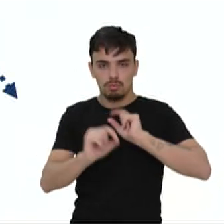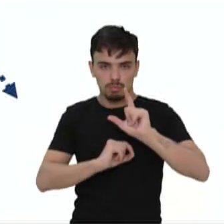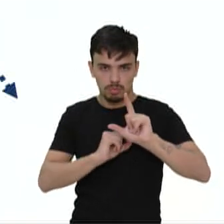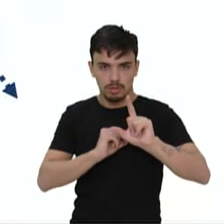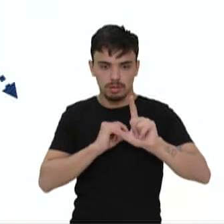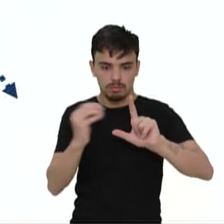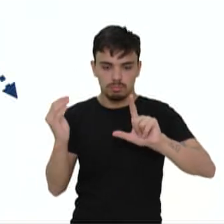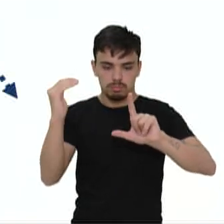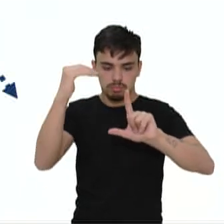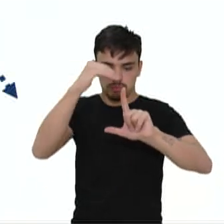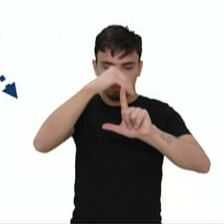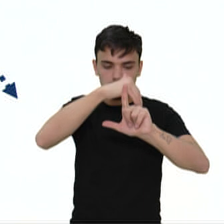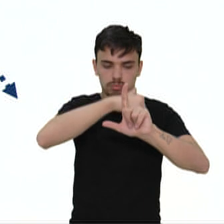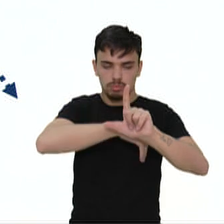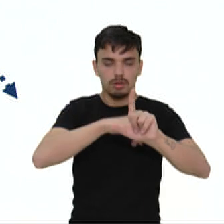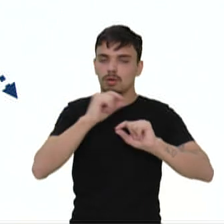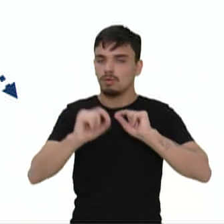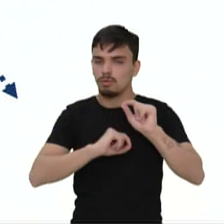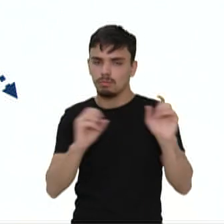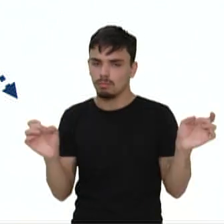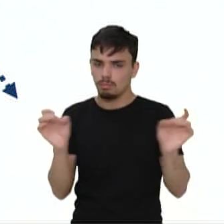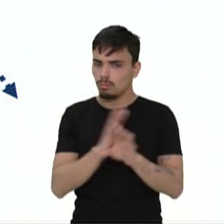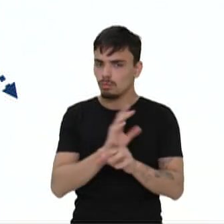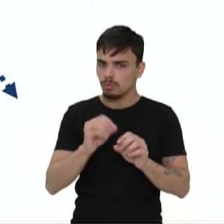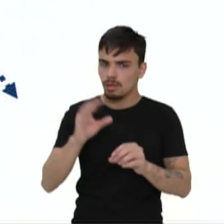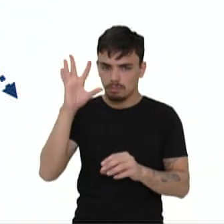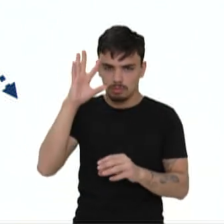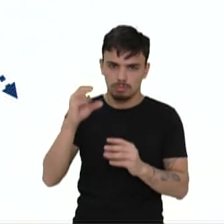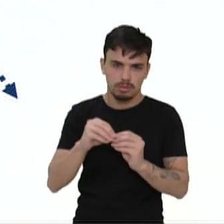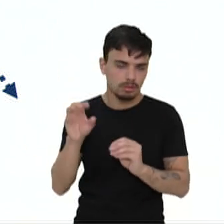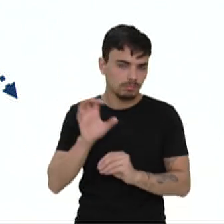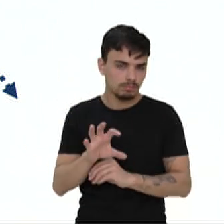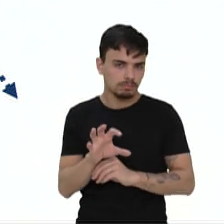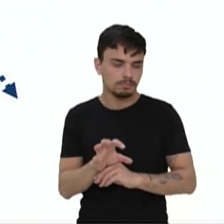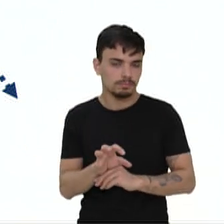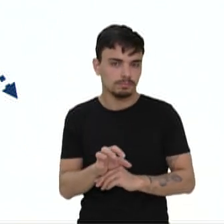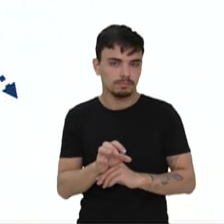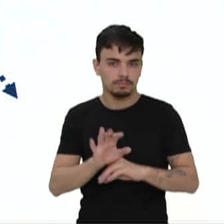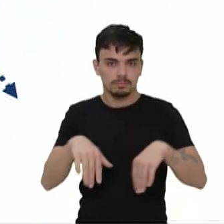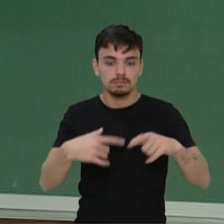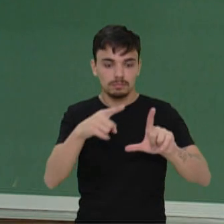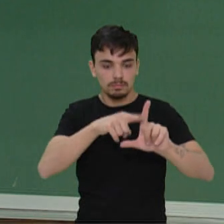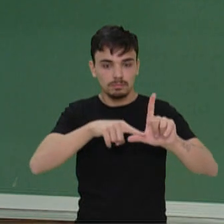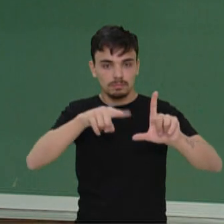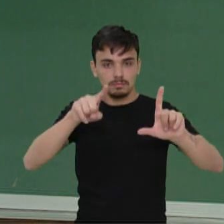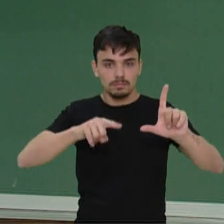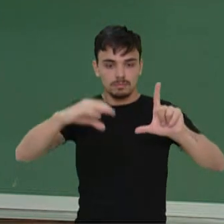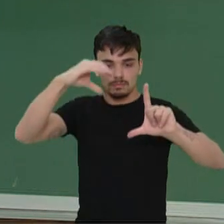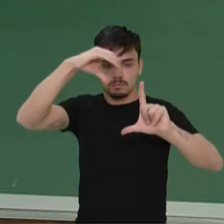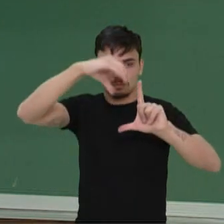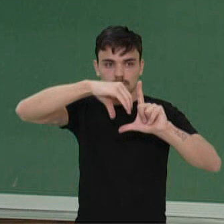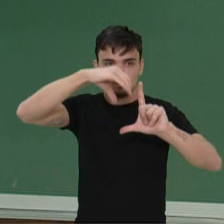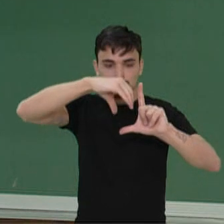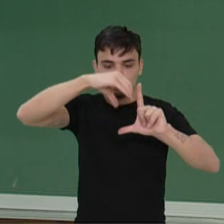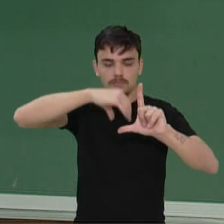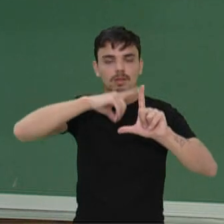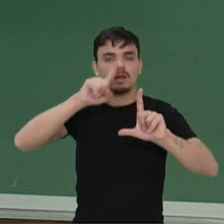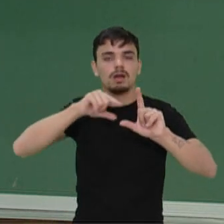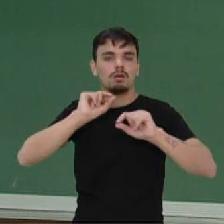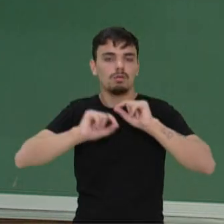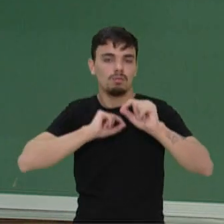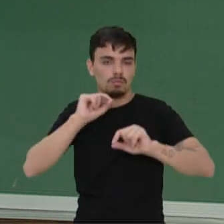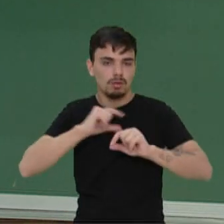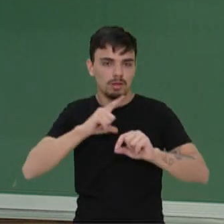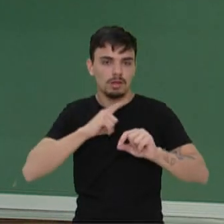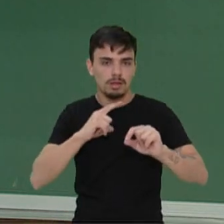ele vai descer, ok? Qual é a conclusão que a gente pode pegar aqui? Que quando o gráfico tem a sua concavidade voltada para baixo, então ele vai